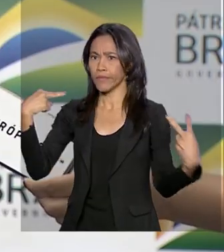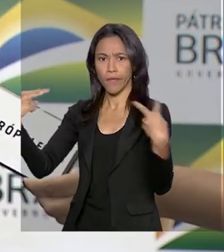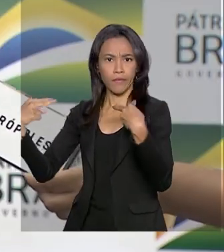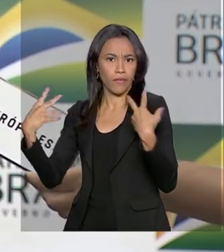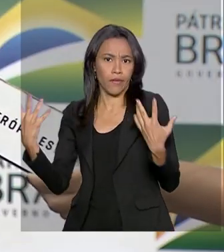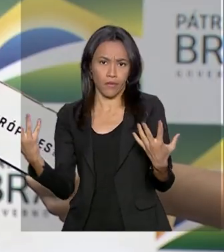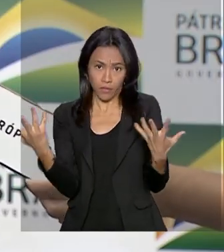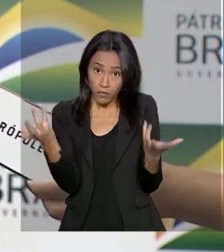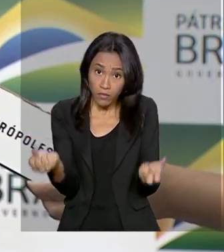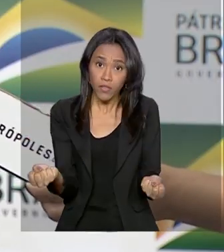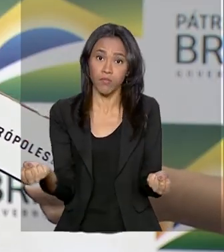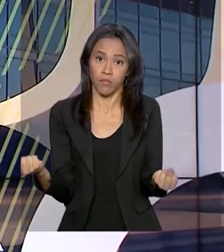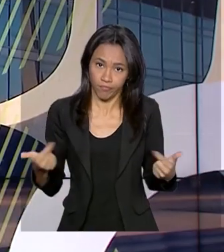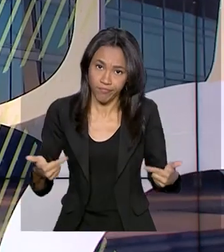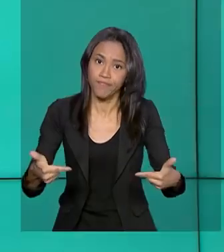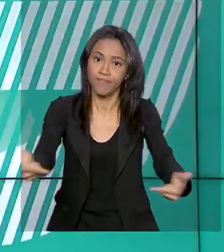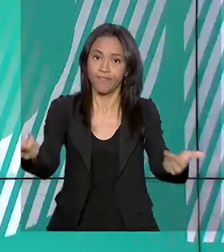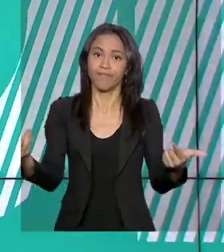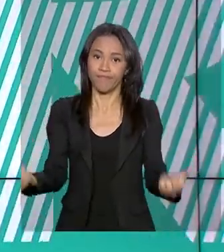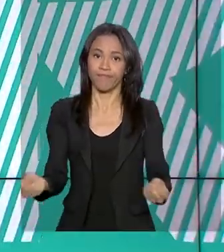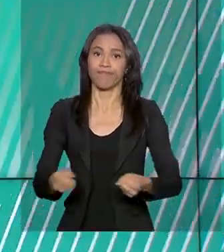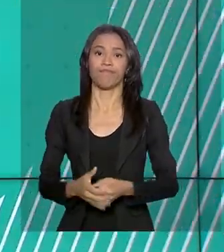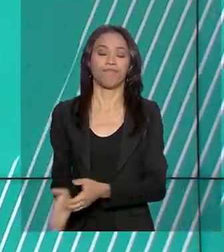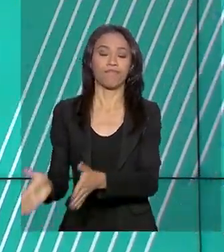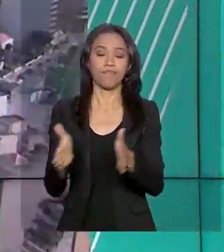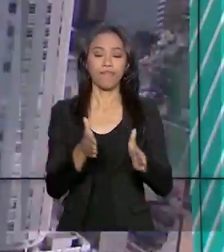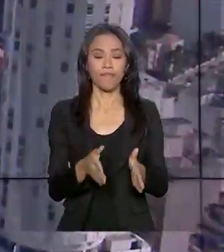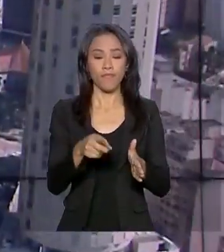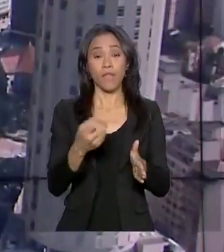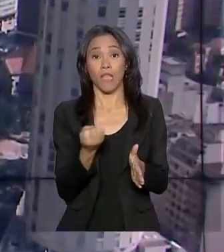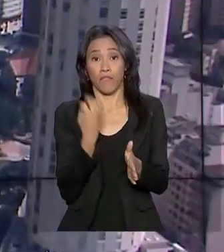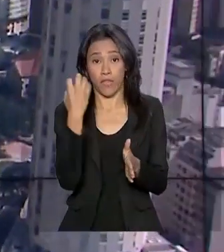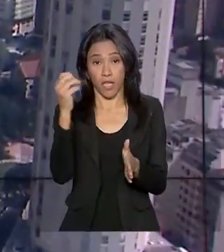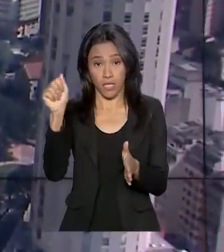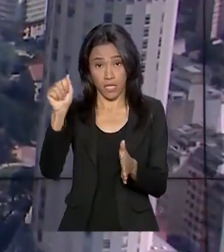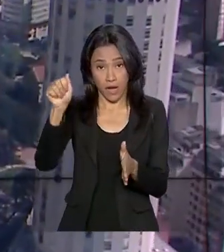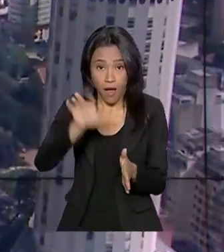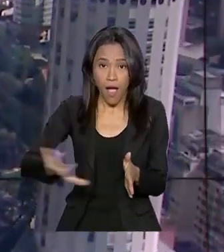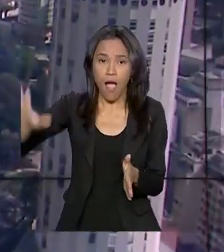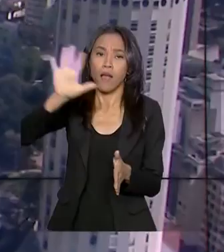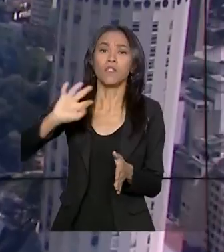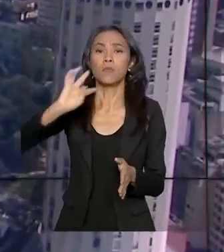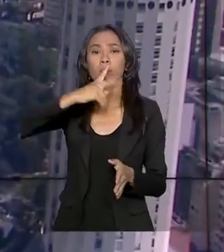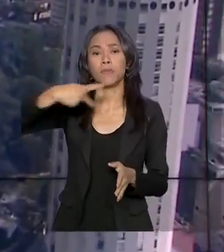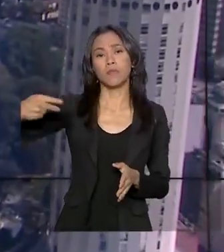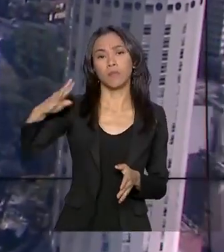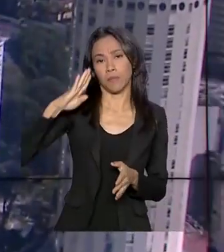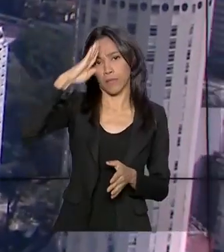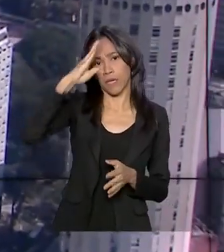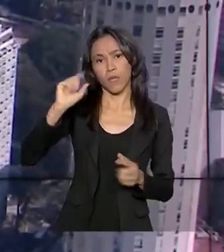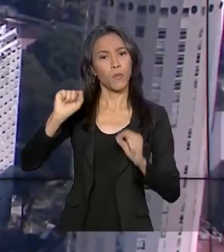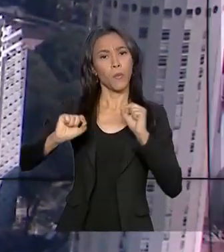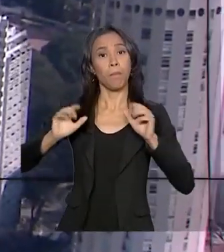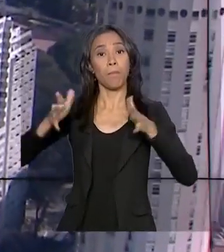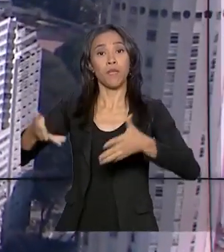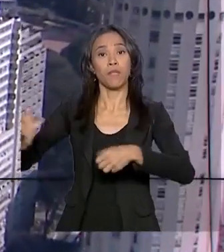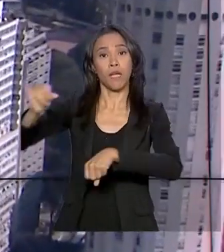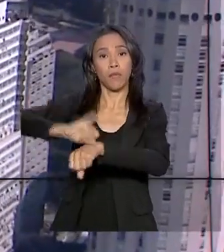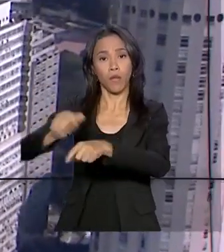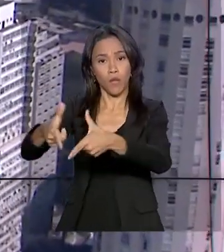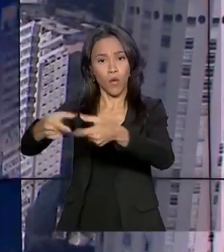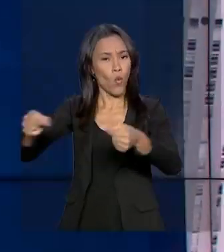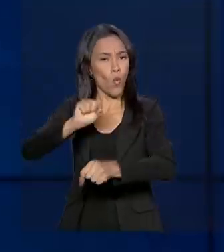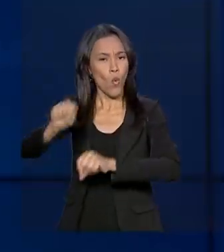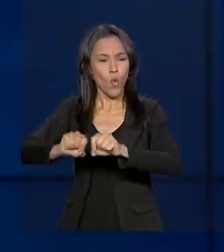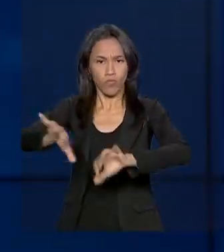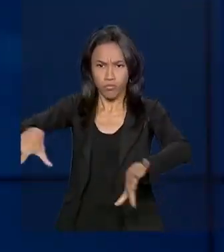botar mais visibilidade nisso aí. Em viagem pela Ásia, o presidente Jair Bolsonaro participou em Tóquio da cerimônia